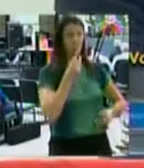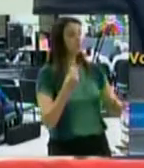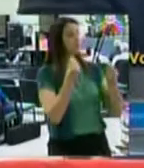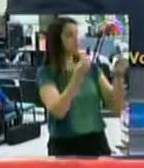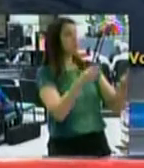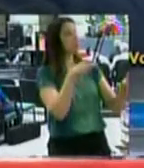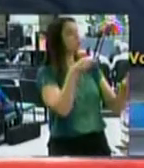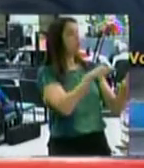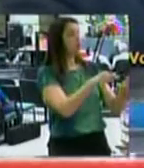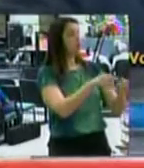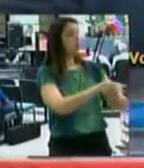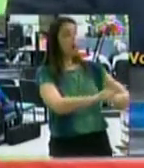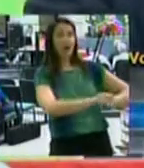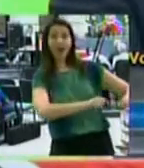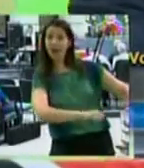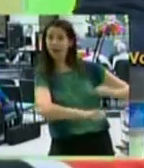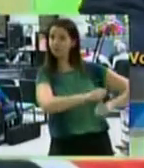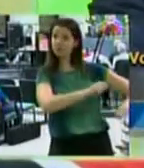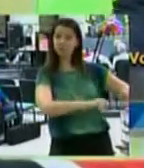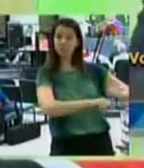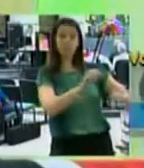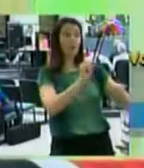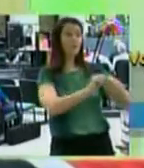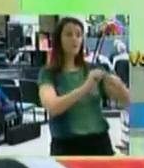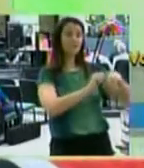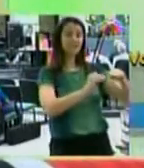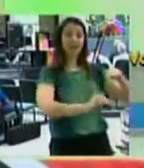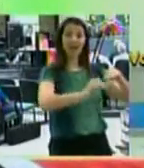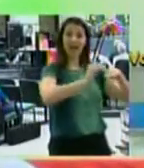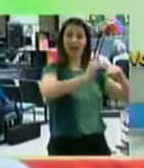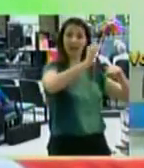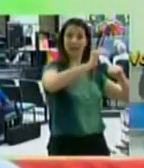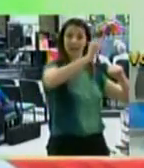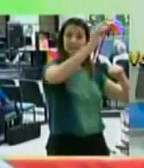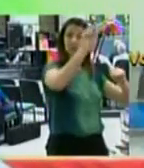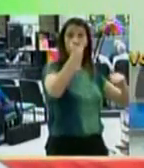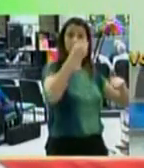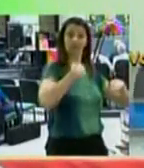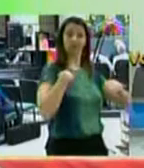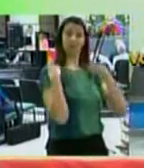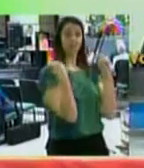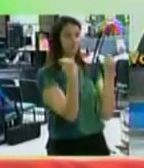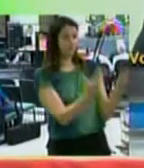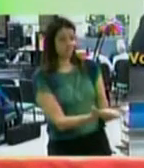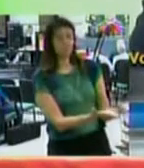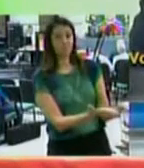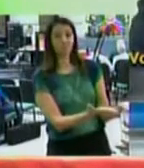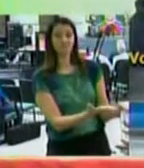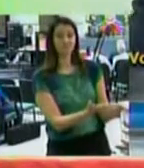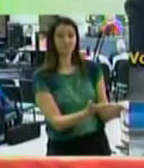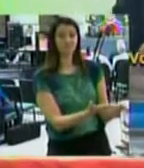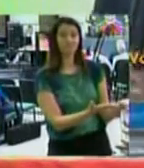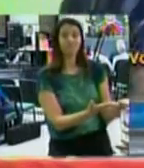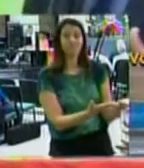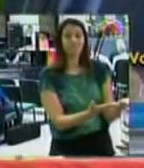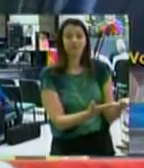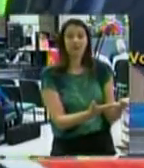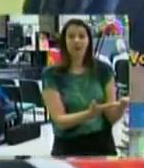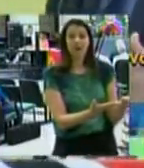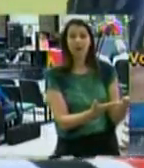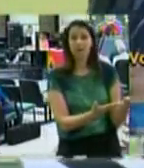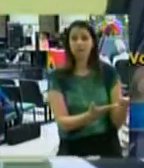que você administre e faça crescer aquilo que eu te entreguei. Quando o Senhor